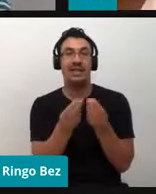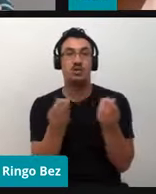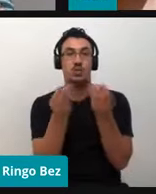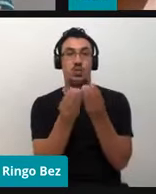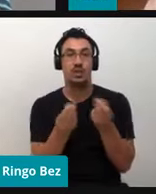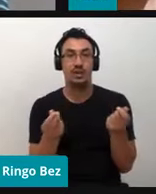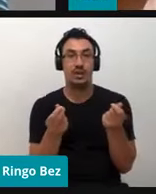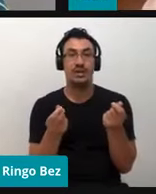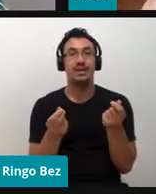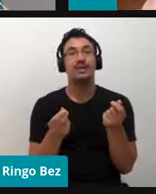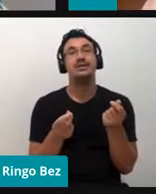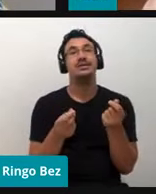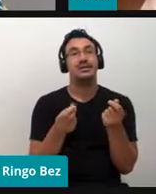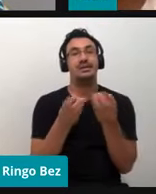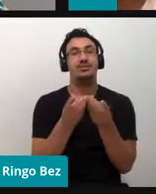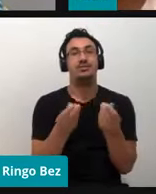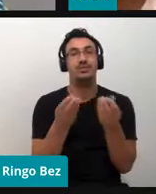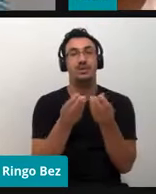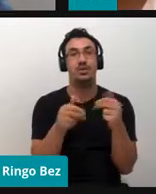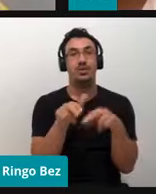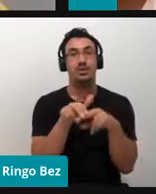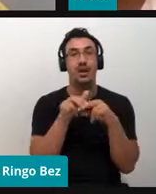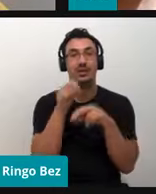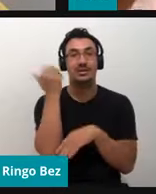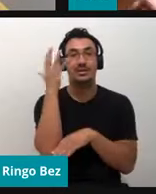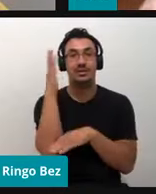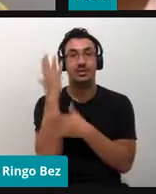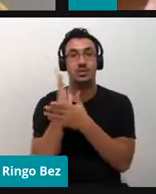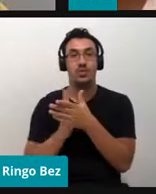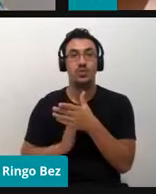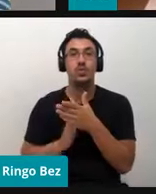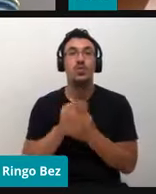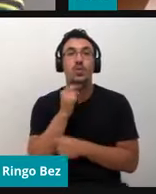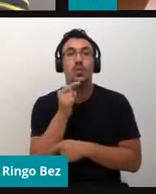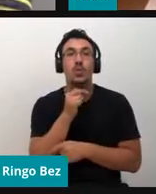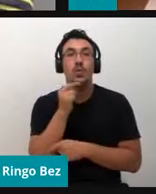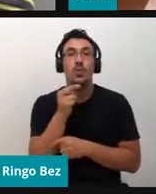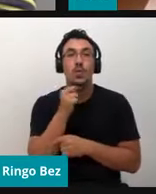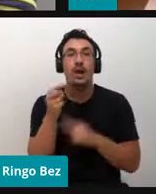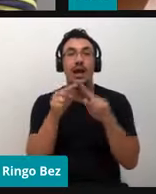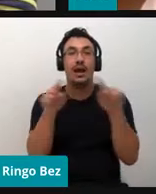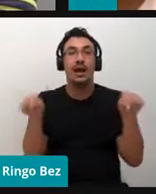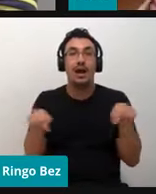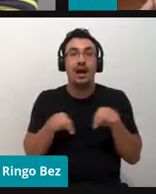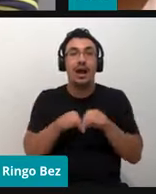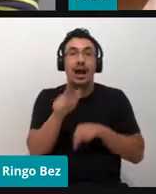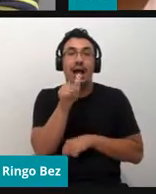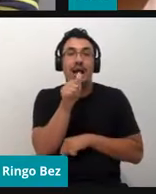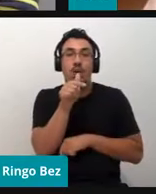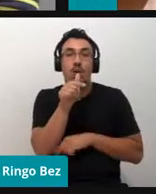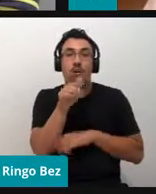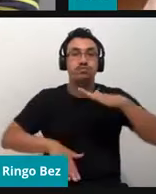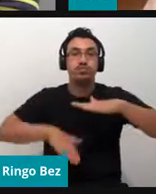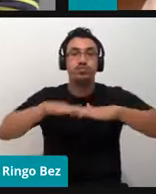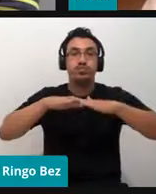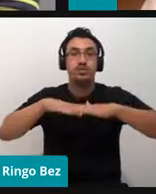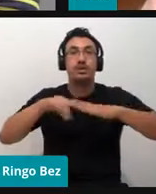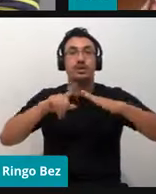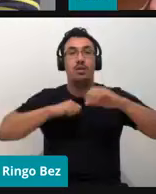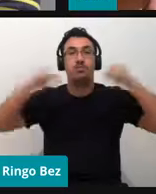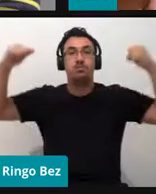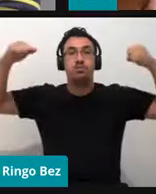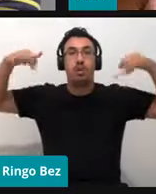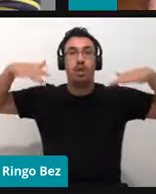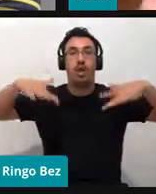sua fragilidade por causa do desmatamento, as bacias não conseguiram conter essa água. Né? E aí nós tivemos os deslizamentos. E